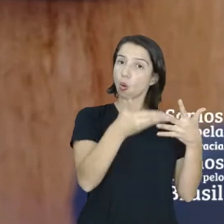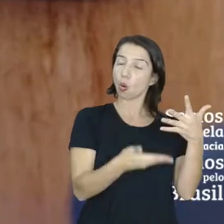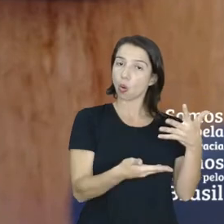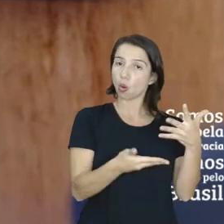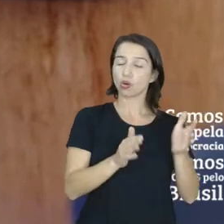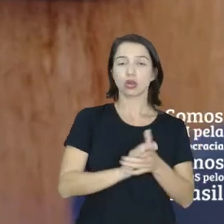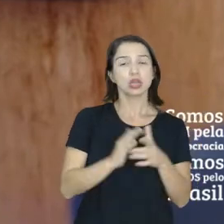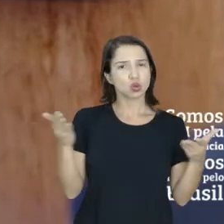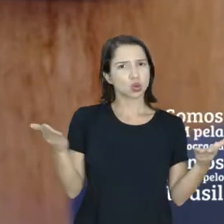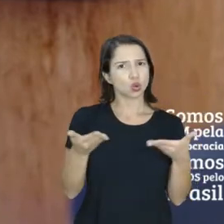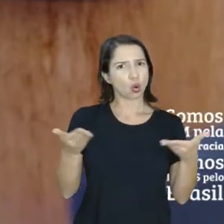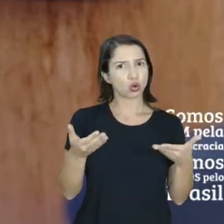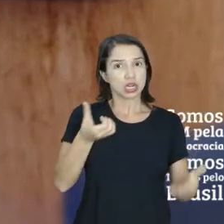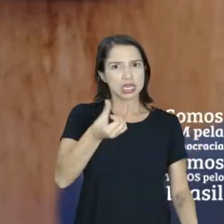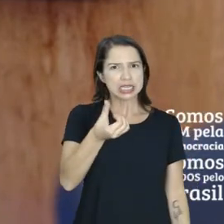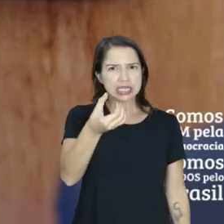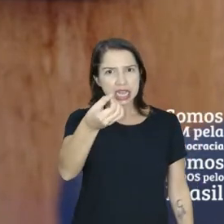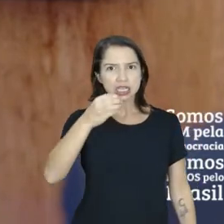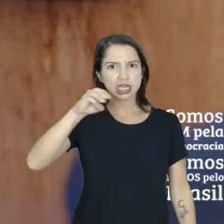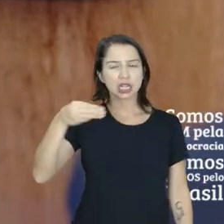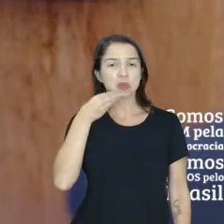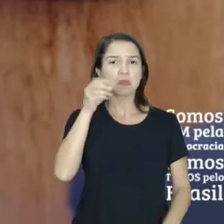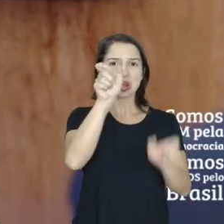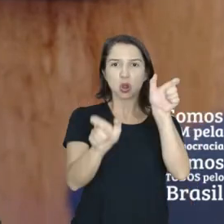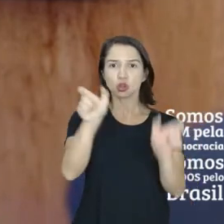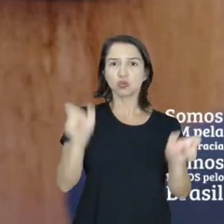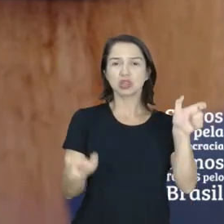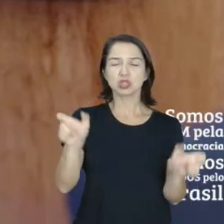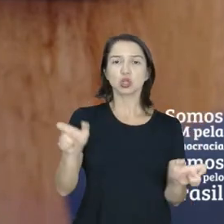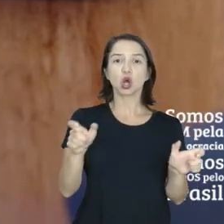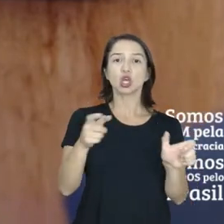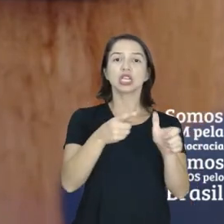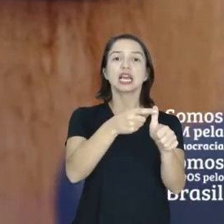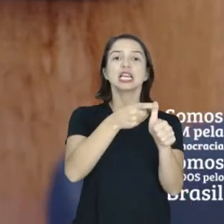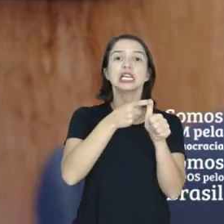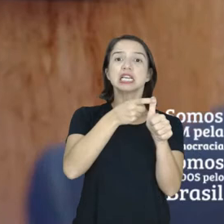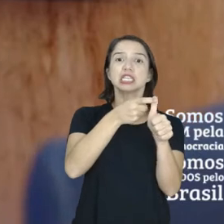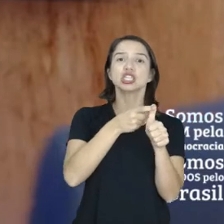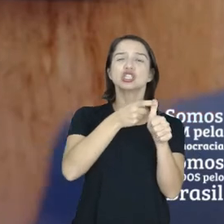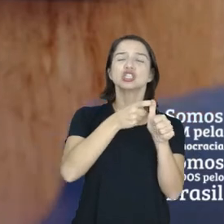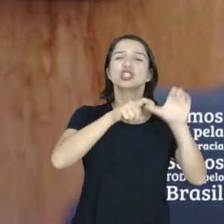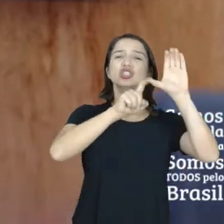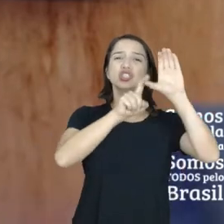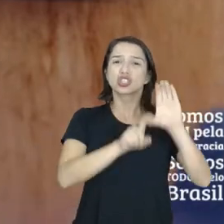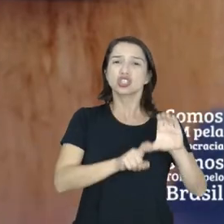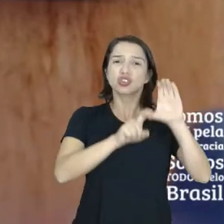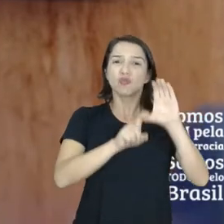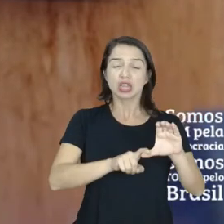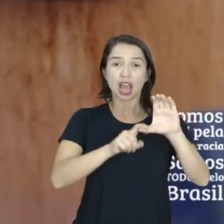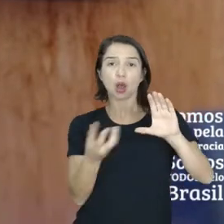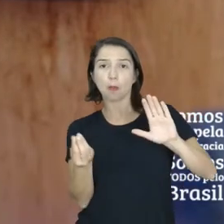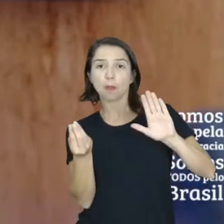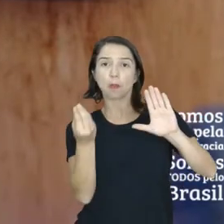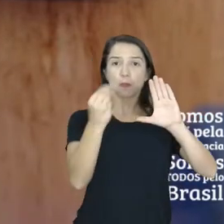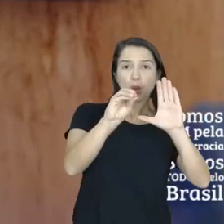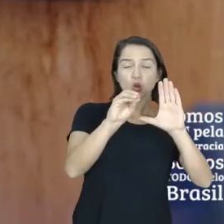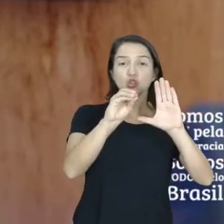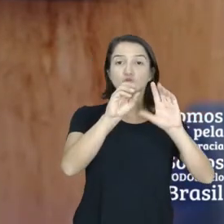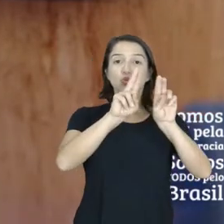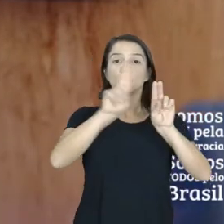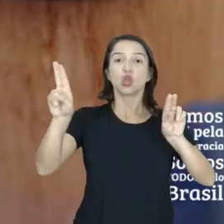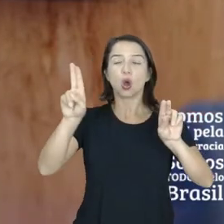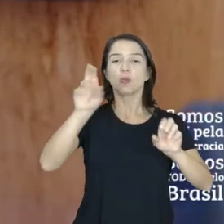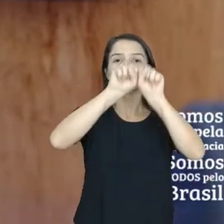endividadas. Elas estão no Serasa, não têm mais crédito, estão endividadas. E num país que é o campeão do mundo de juros.